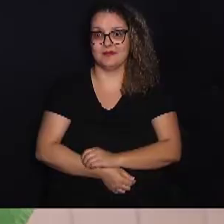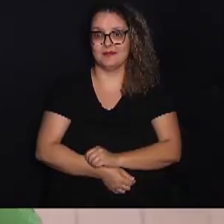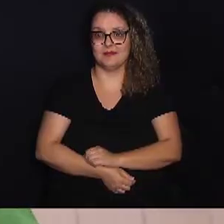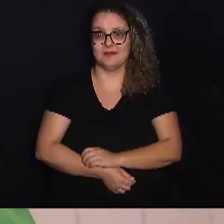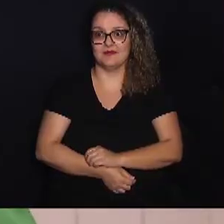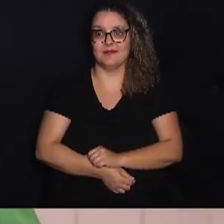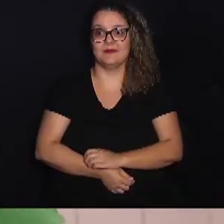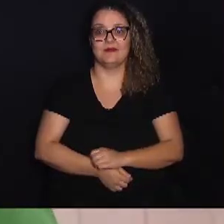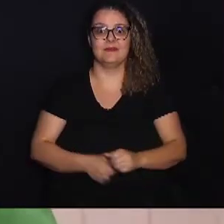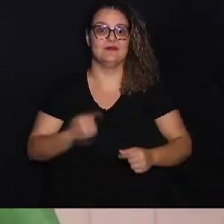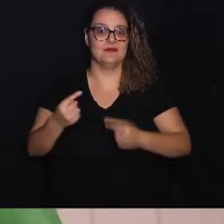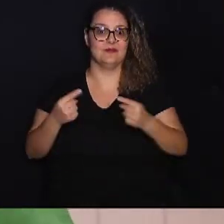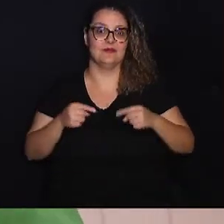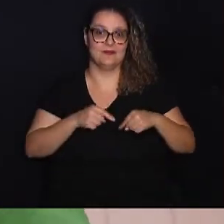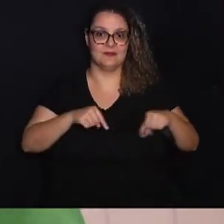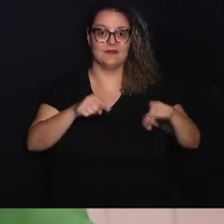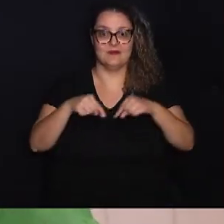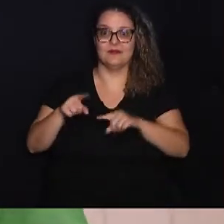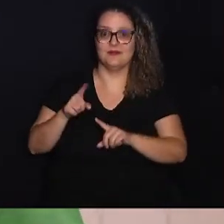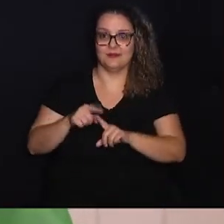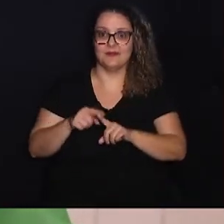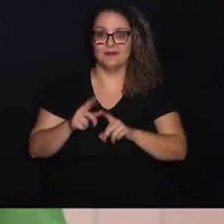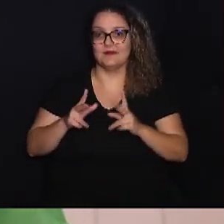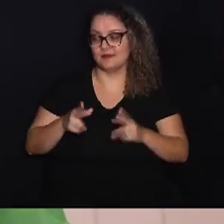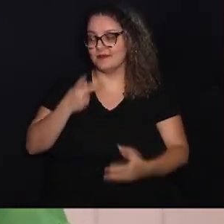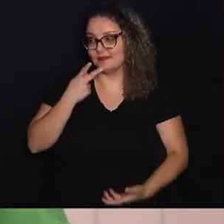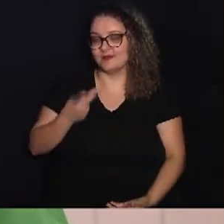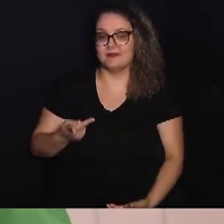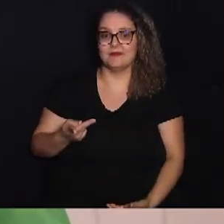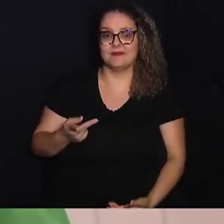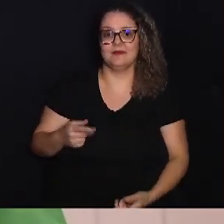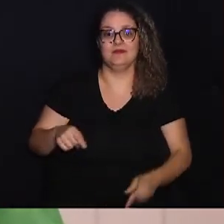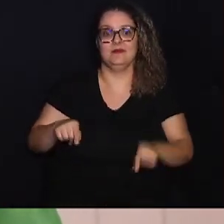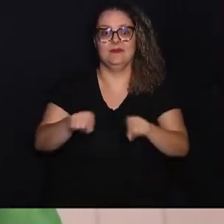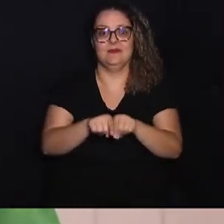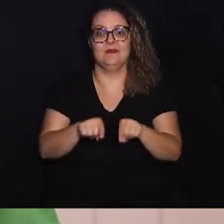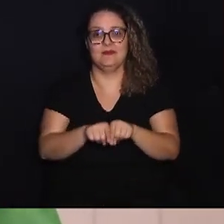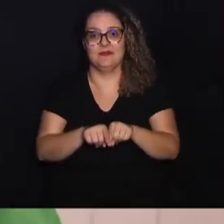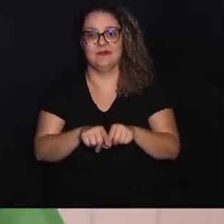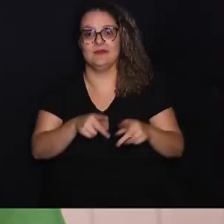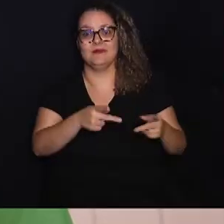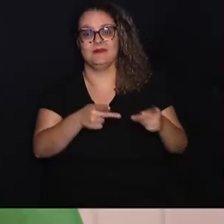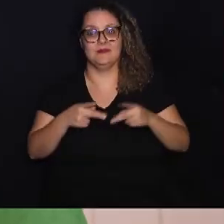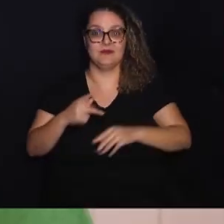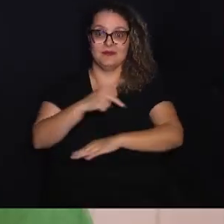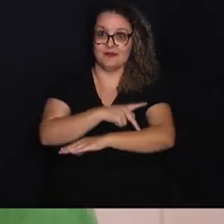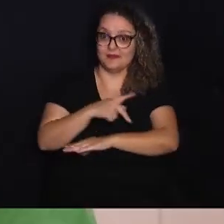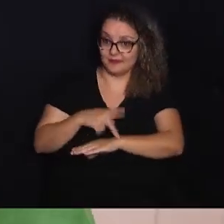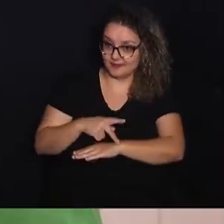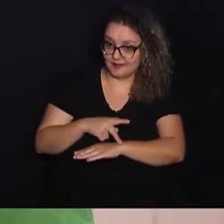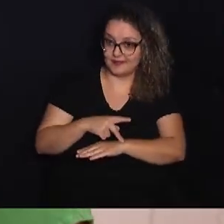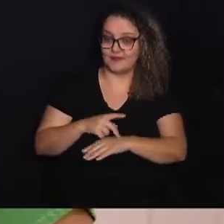classe faz um tipo, né? Conforme eu te falei. Eles também têm visitas pedagógicas.